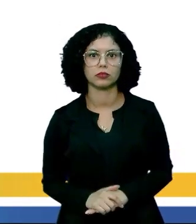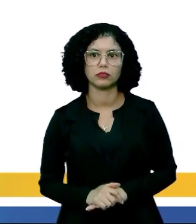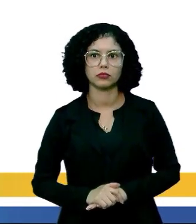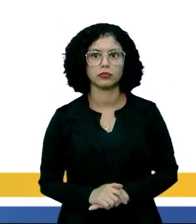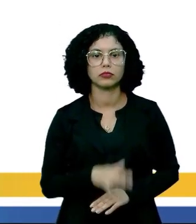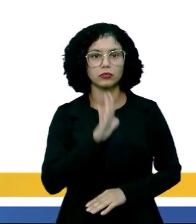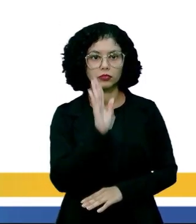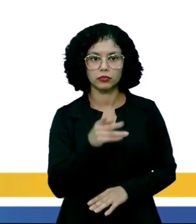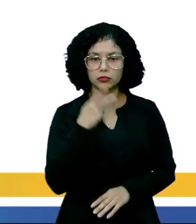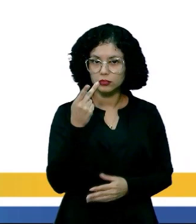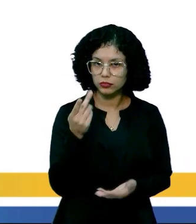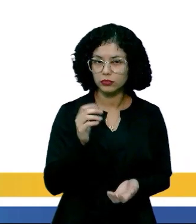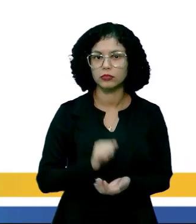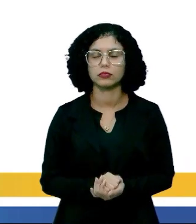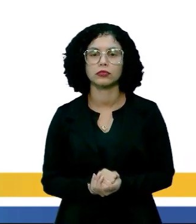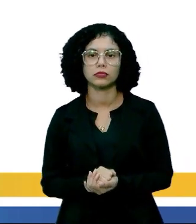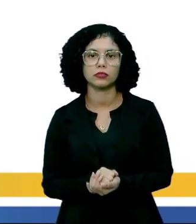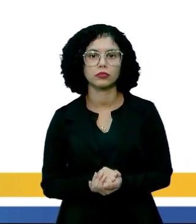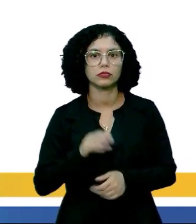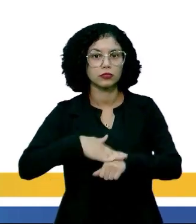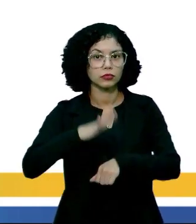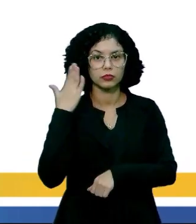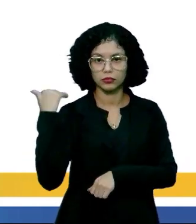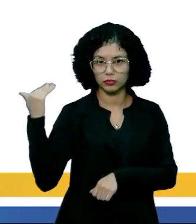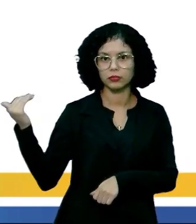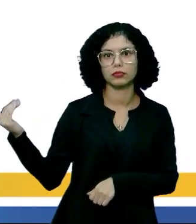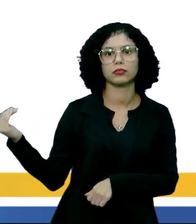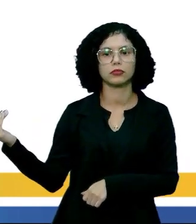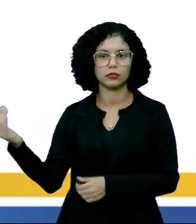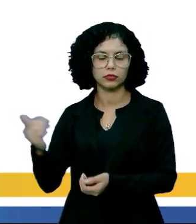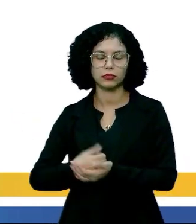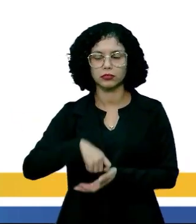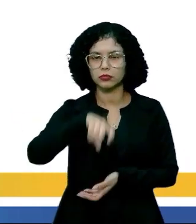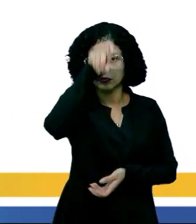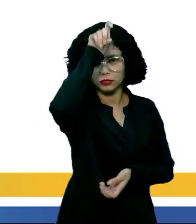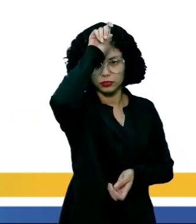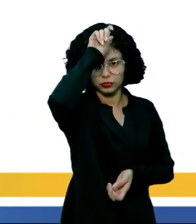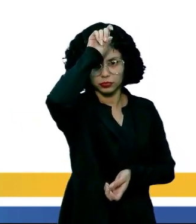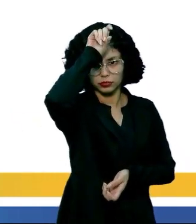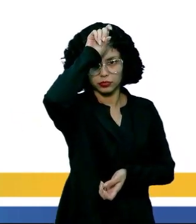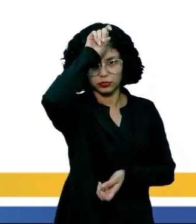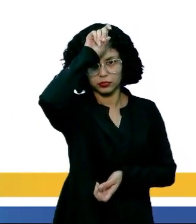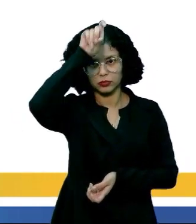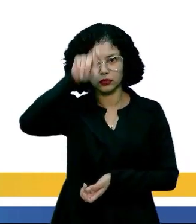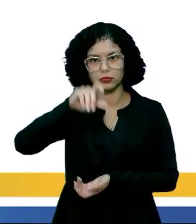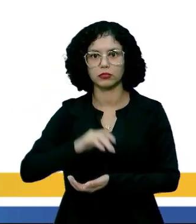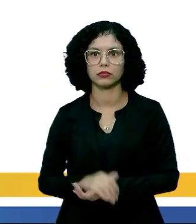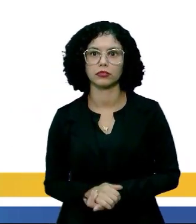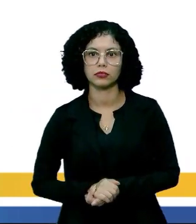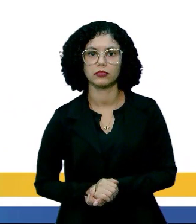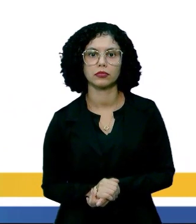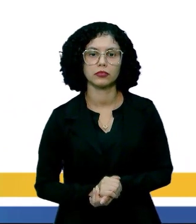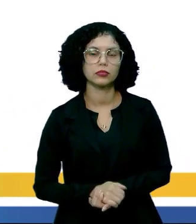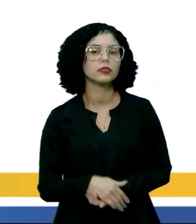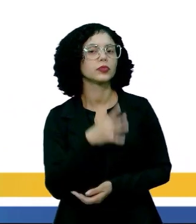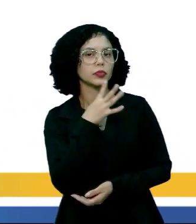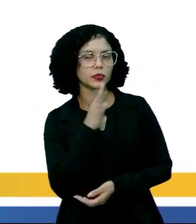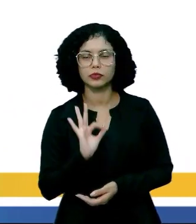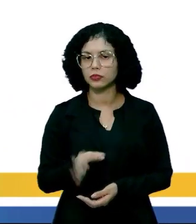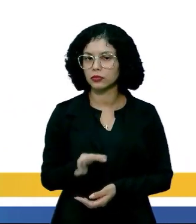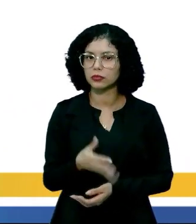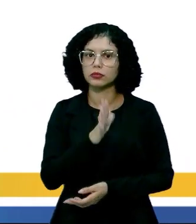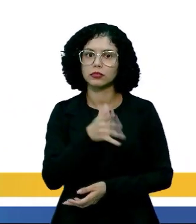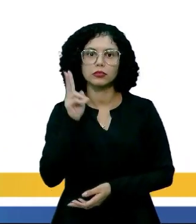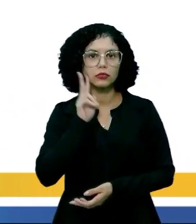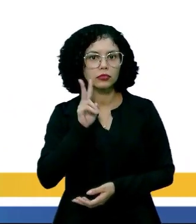organizadas. Já que eu falei em quilombo, vamos falar do mais famoso e do maior quilombo de todos, que é o Quilombo dos Palmares, que você com certeza,